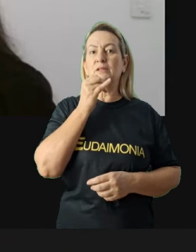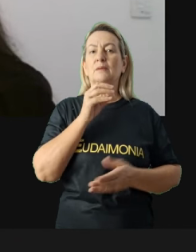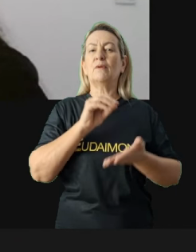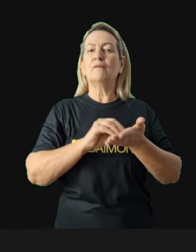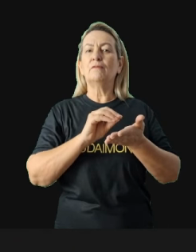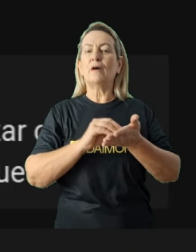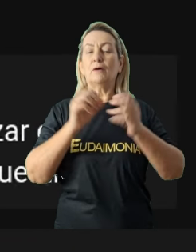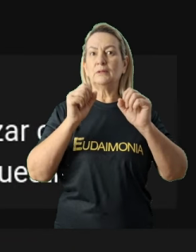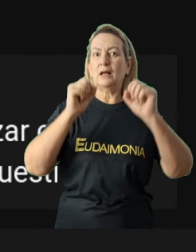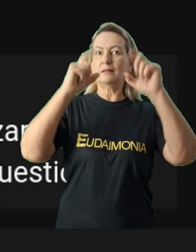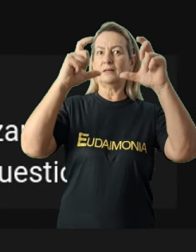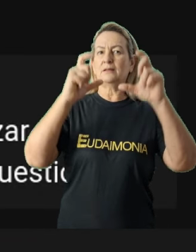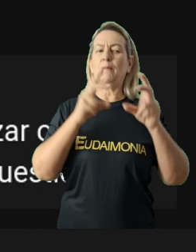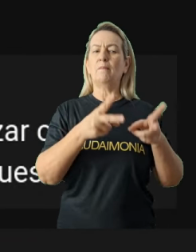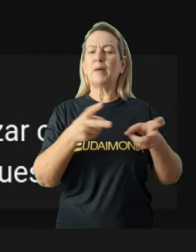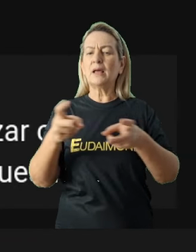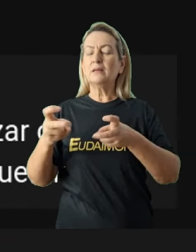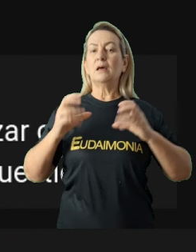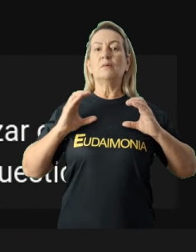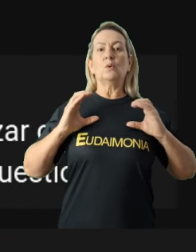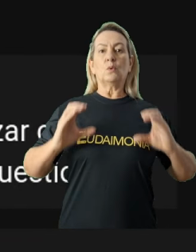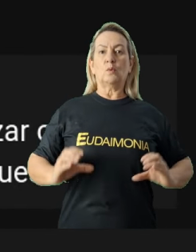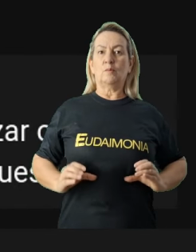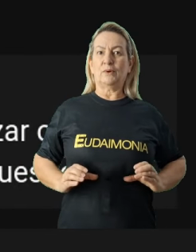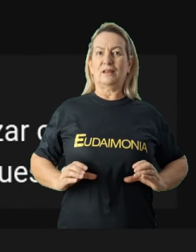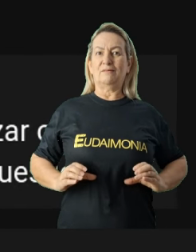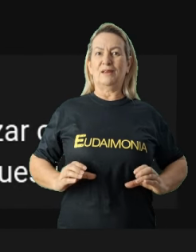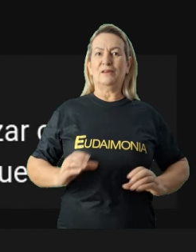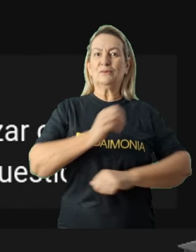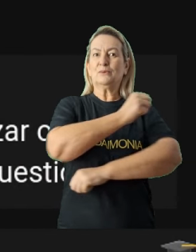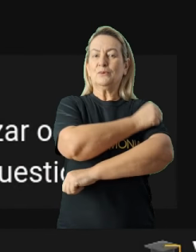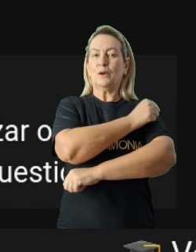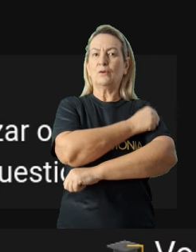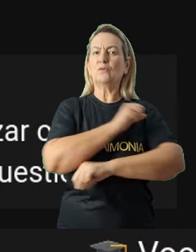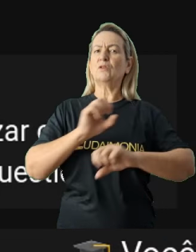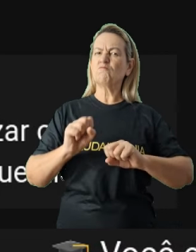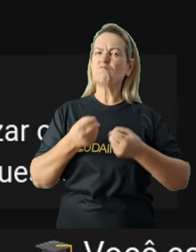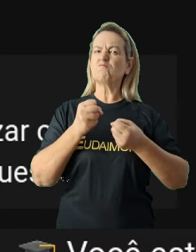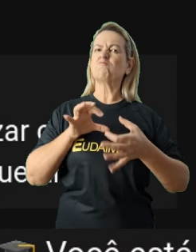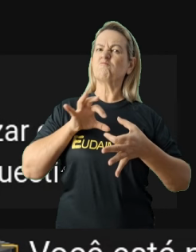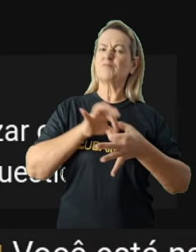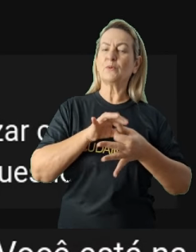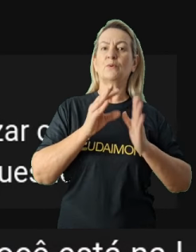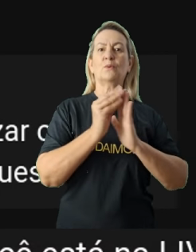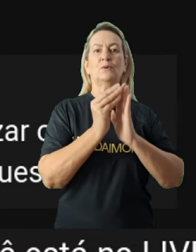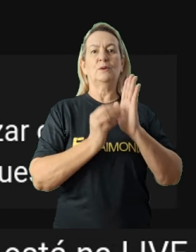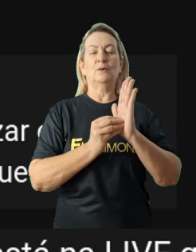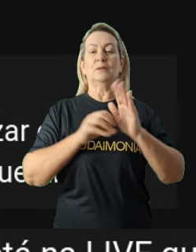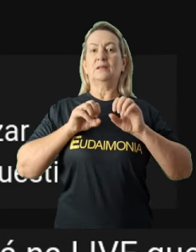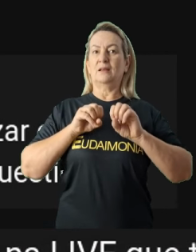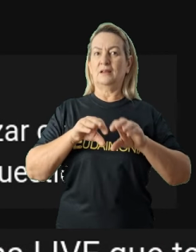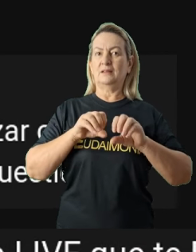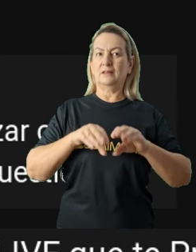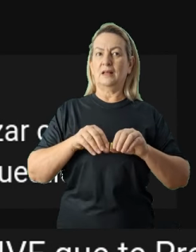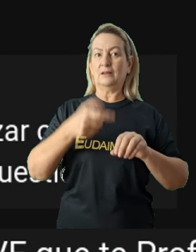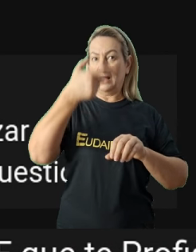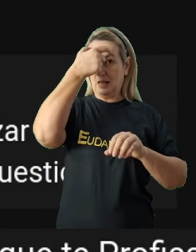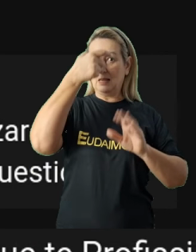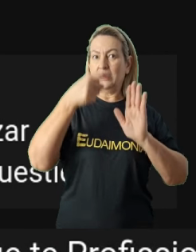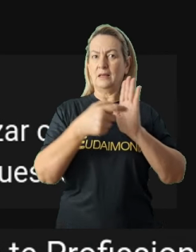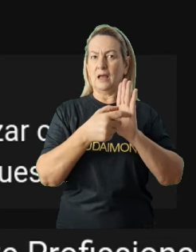de aprendizado. Então, puxa, tem um déficit de atenção, você percebe no comportamento do aluno o engajamento dele com o conteúdo que está